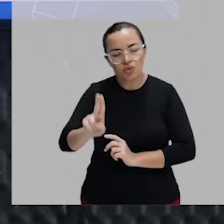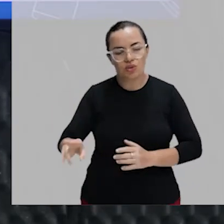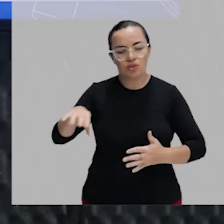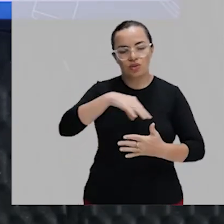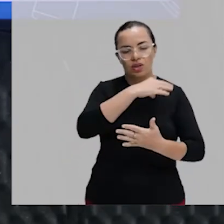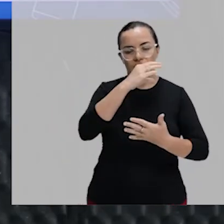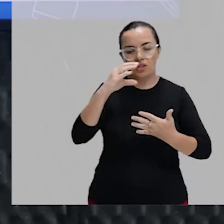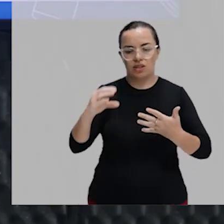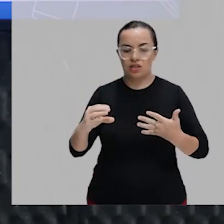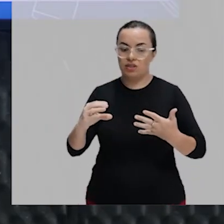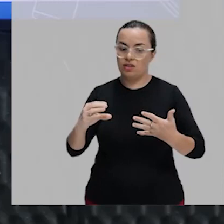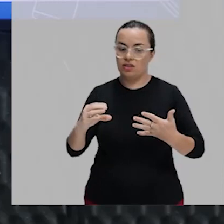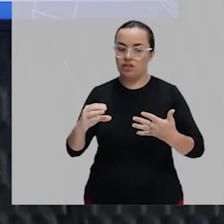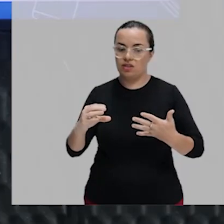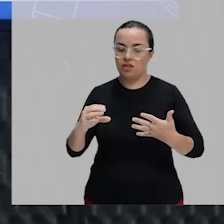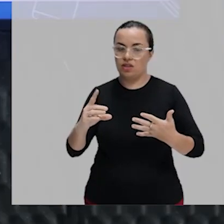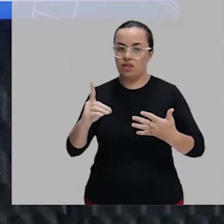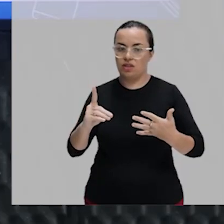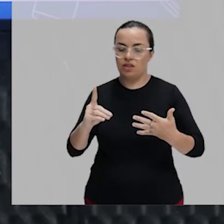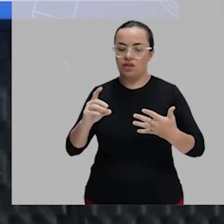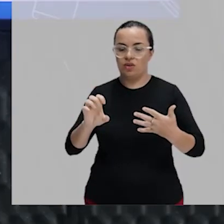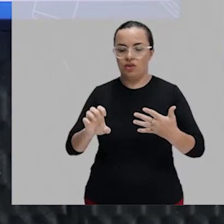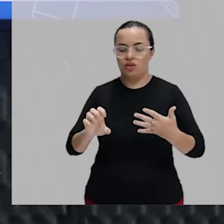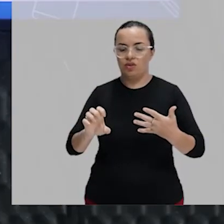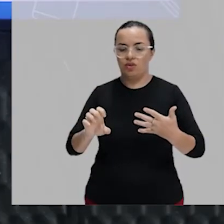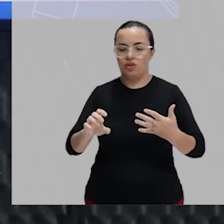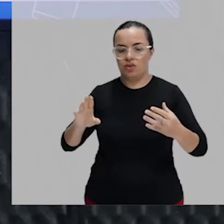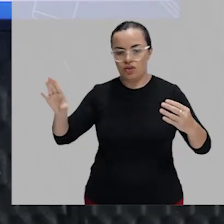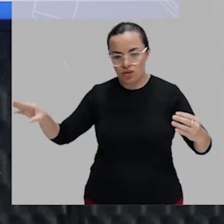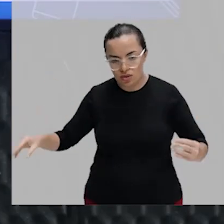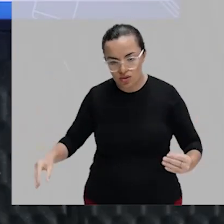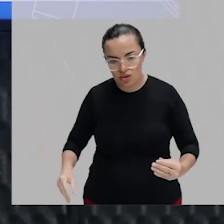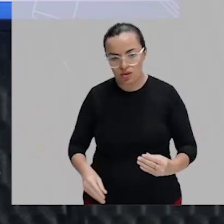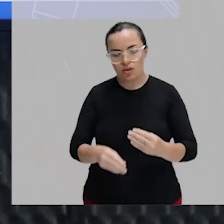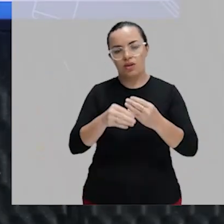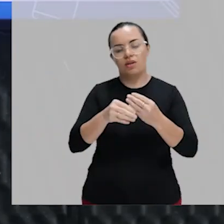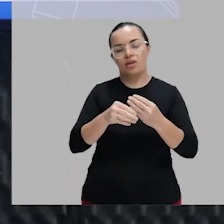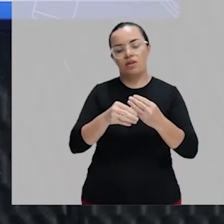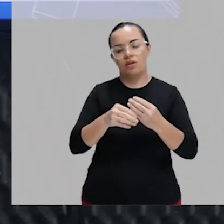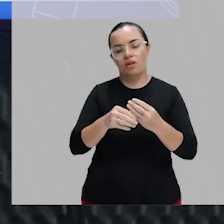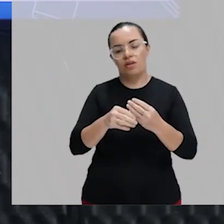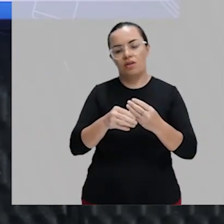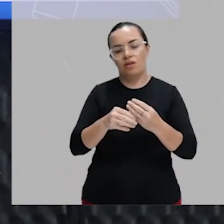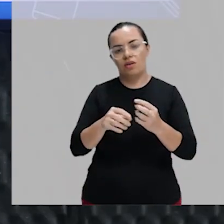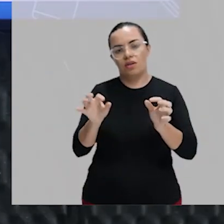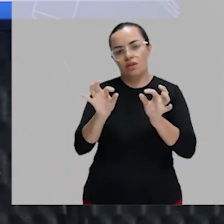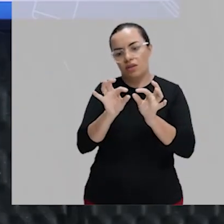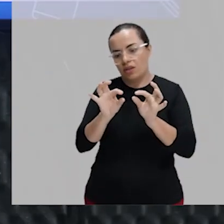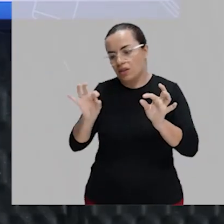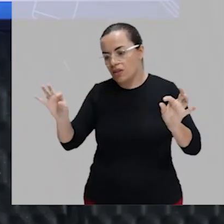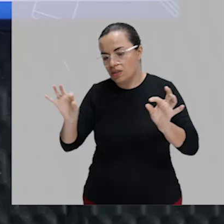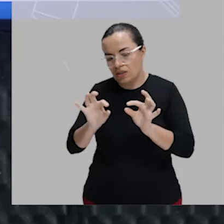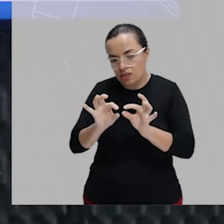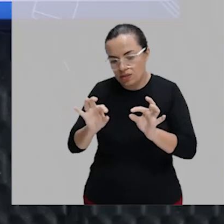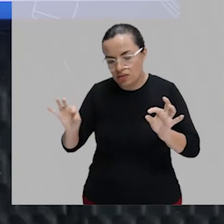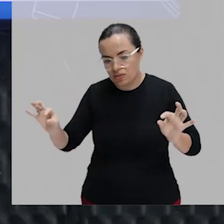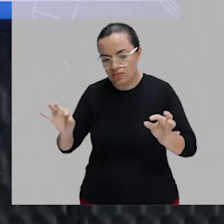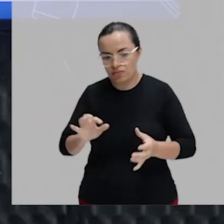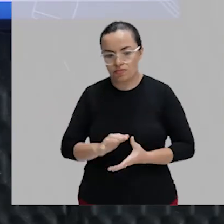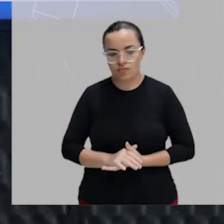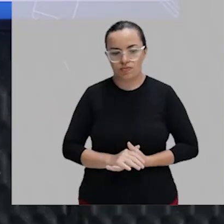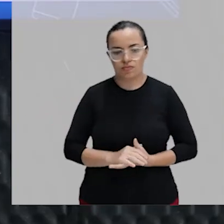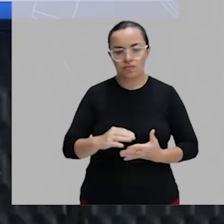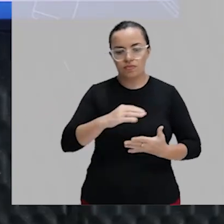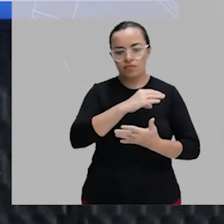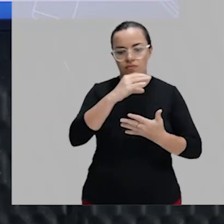qual delas vai ser complementar a uma dessas fitas, tá? Então, a letra C não vai ser, por quê?